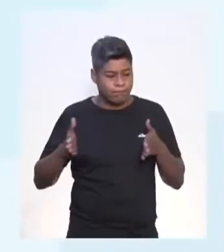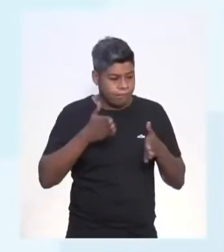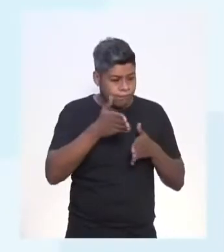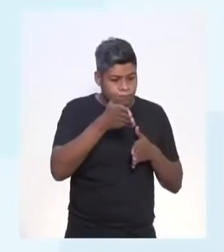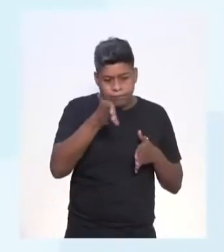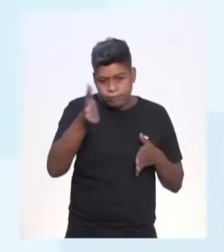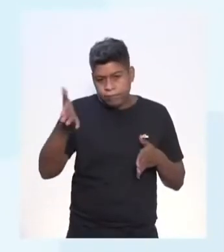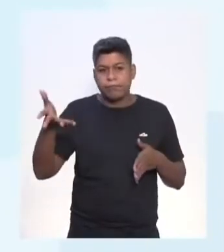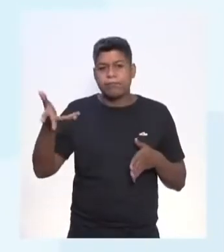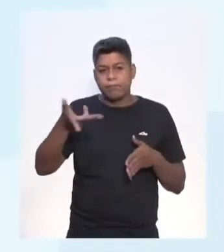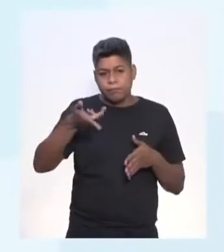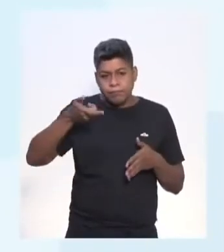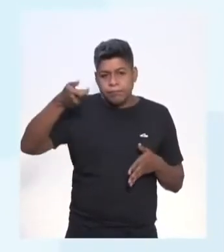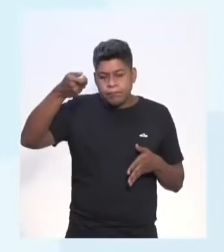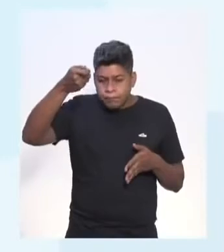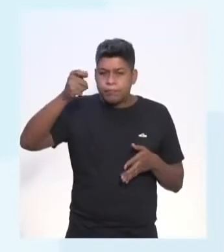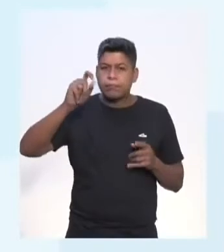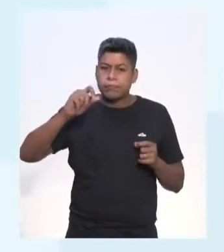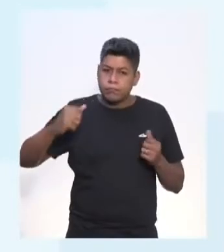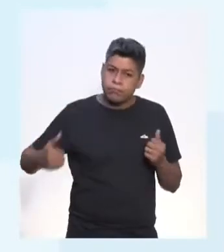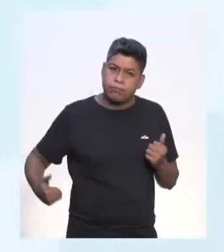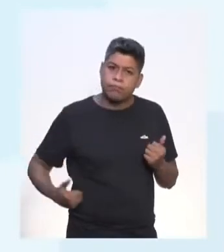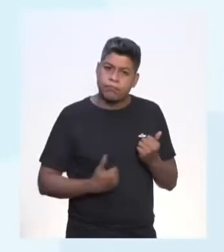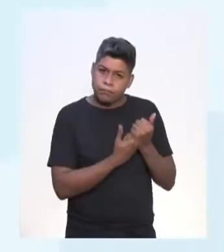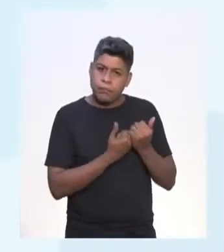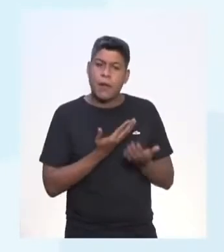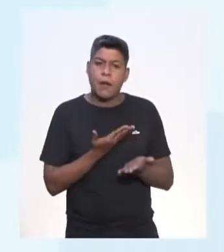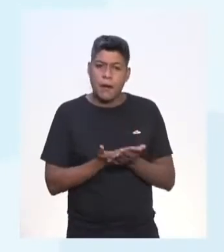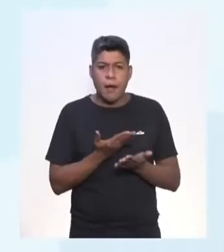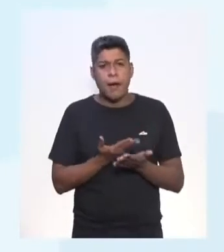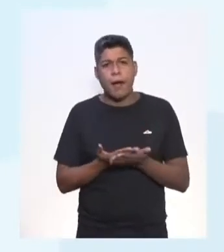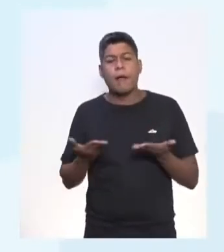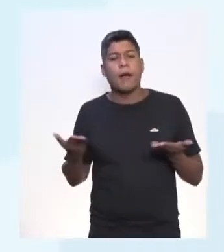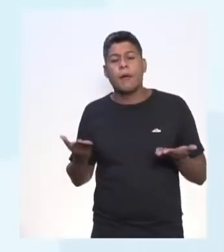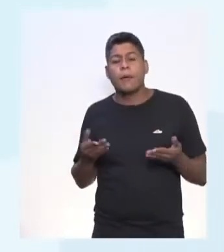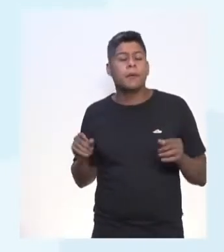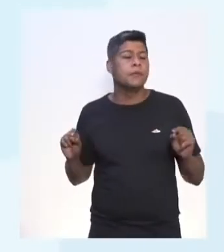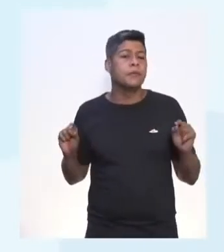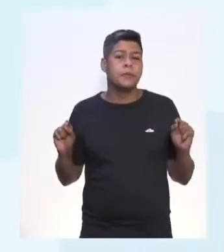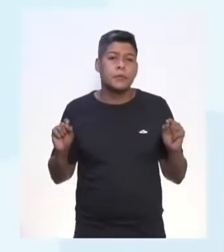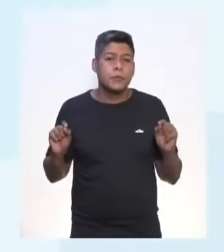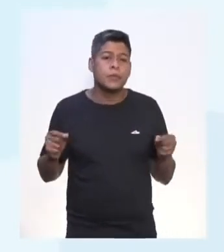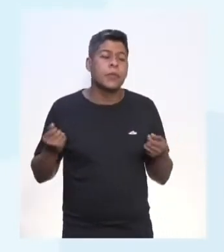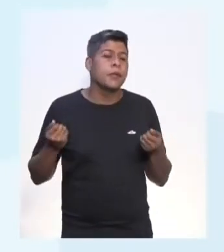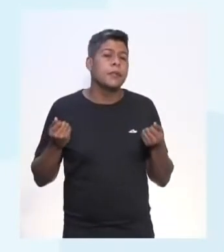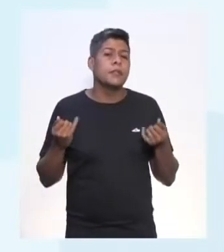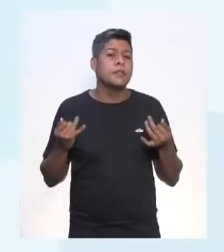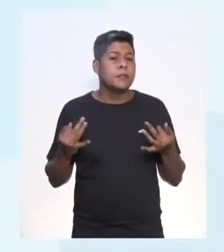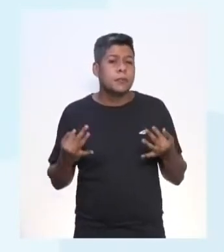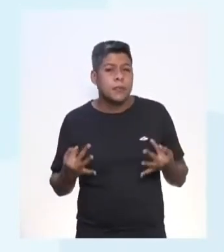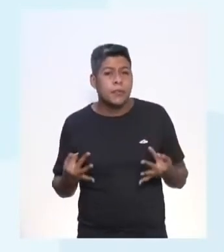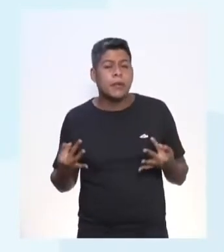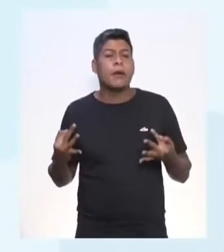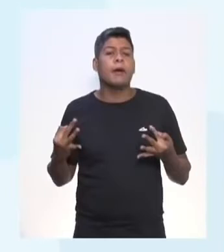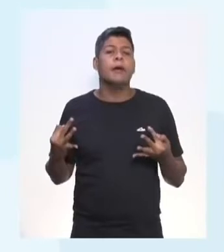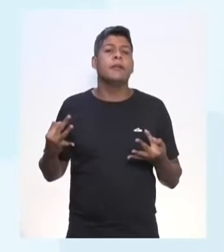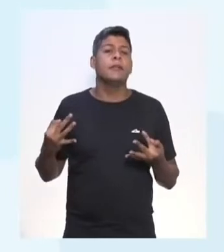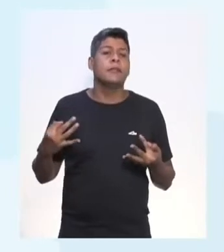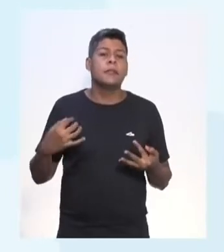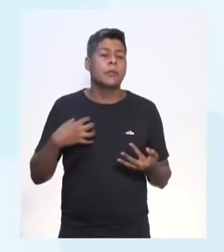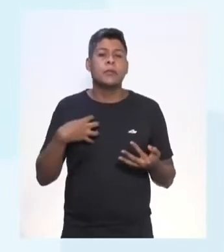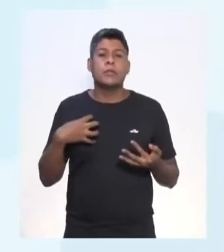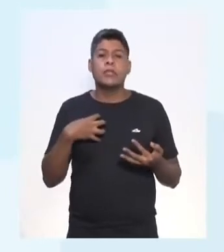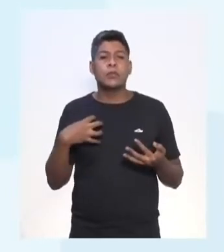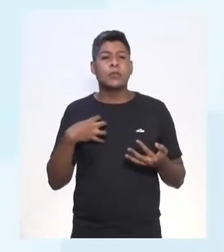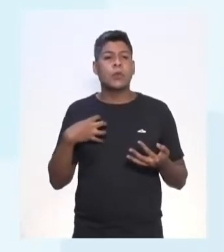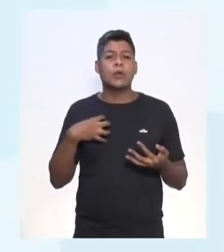a habilidade que nos dará suporte à aula de hoje será descrever e contextualizar